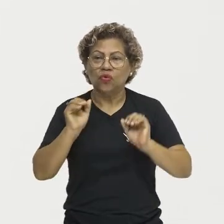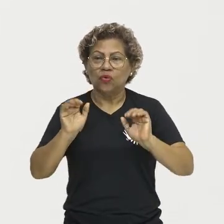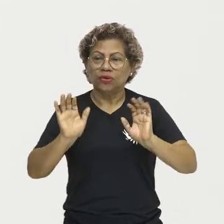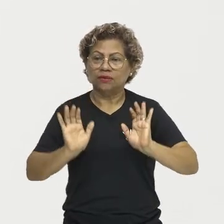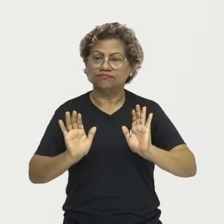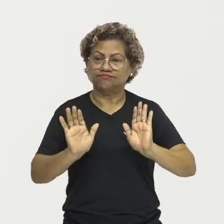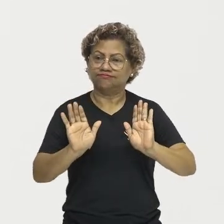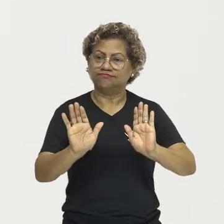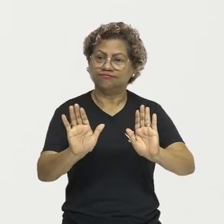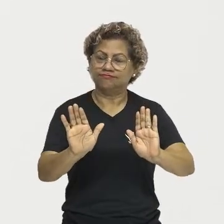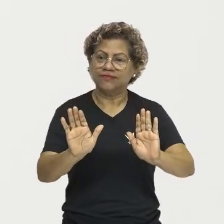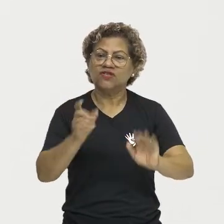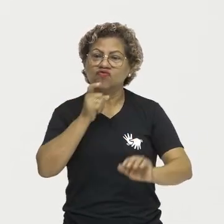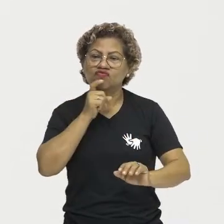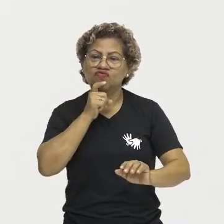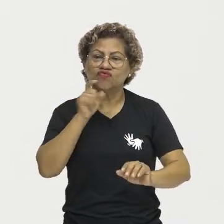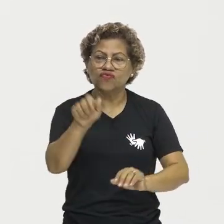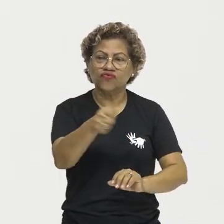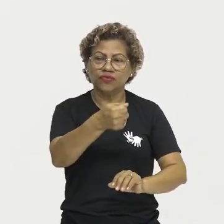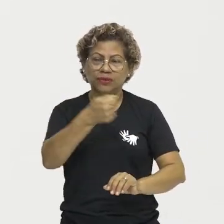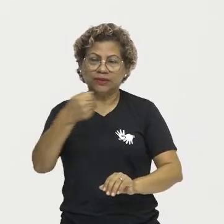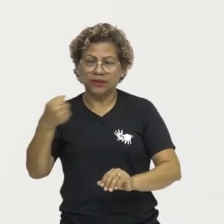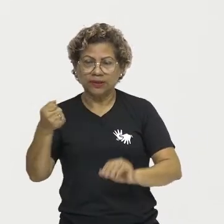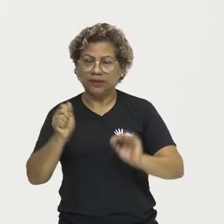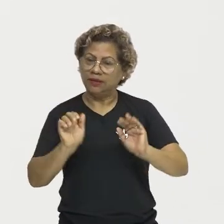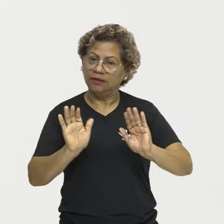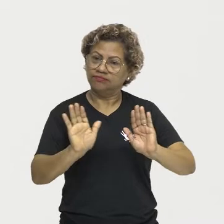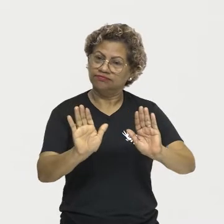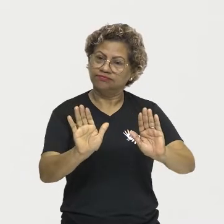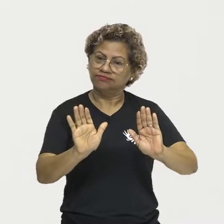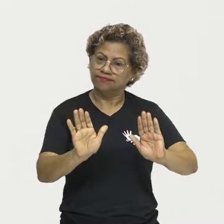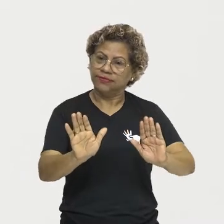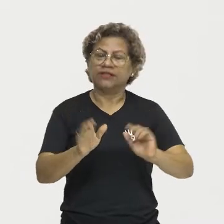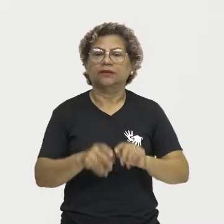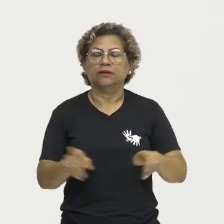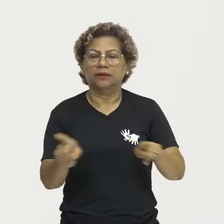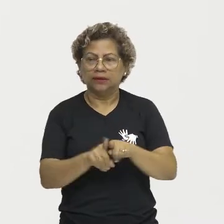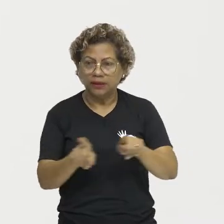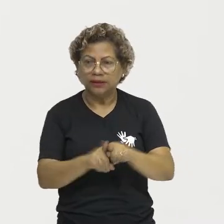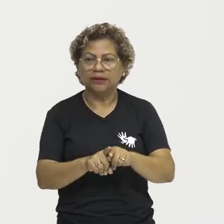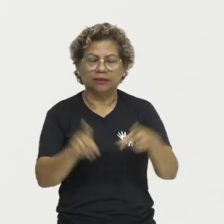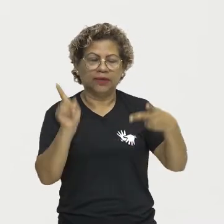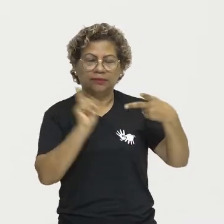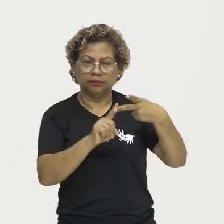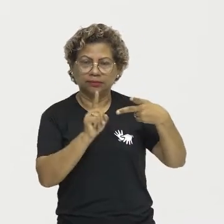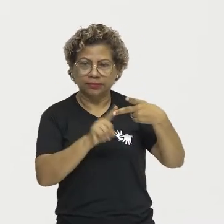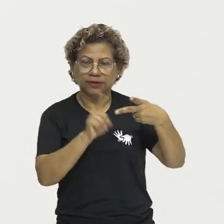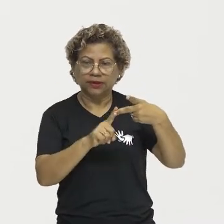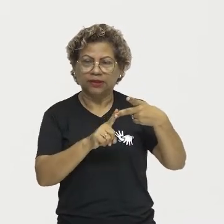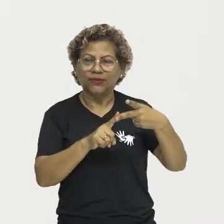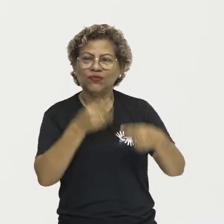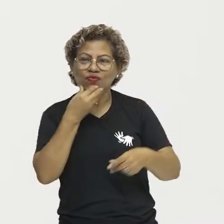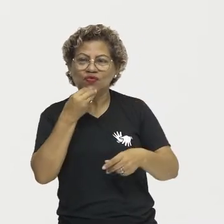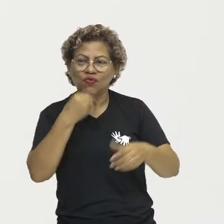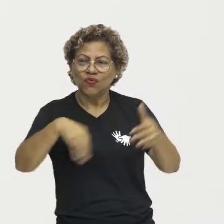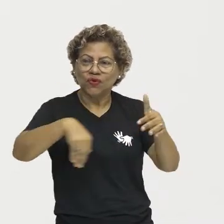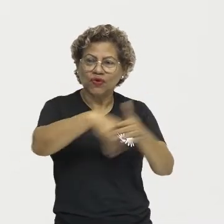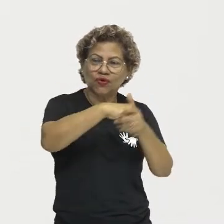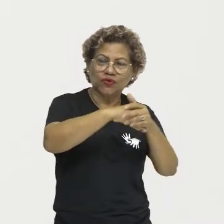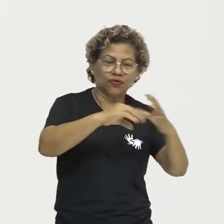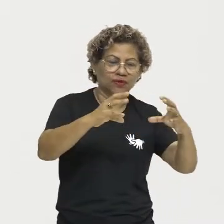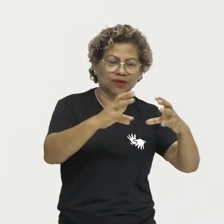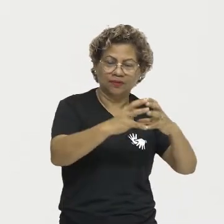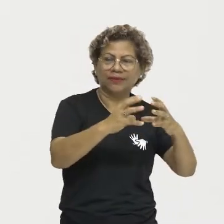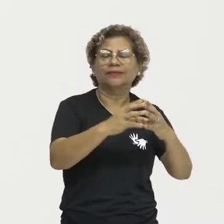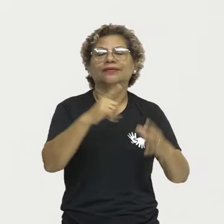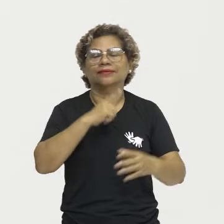corpo, aí na figura você está vendo empurrando uma geladeira, e também o ato de chutar uma bola, né? É uma força de contato, porque tem que